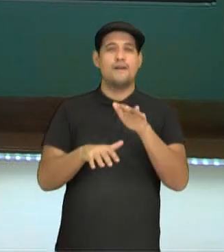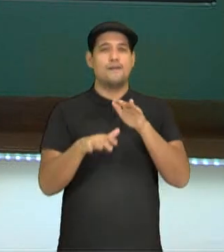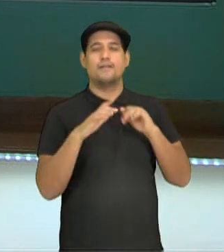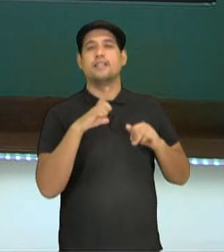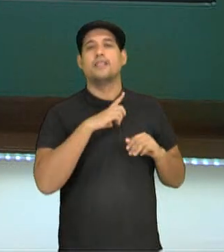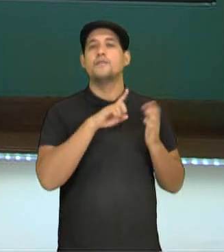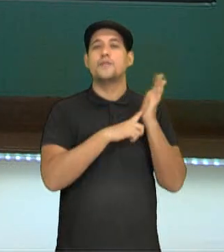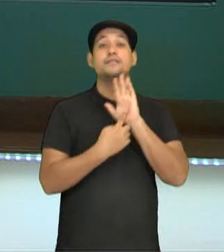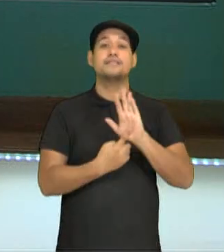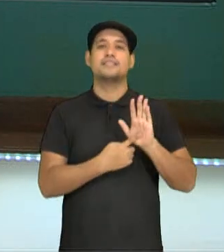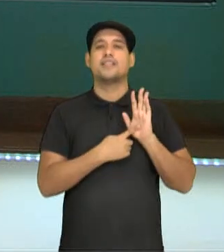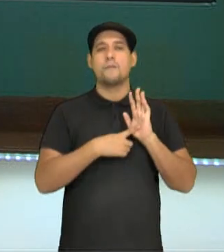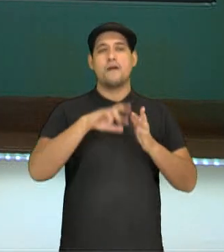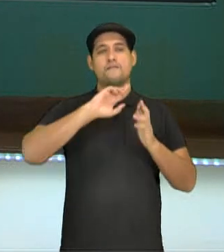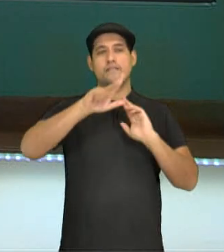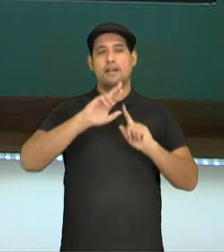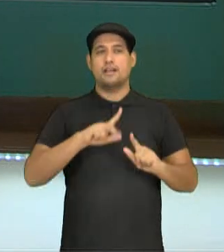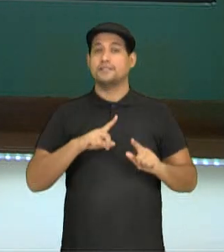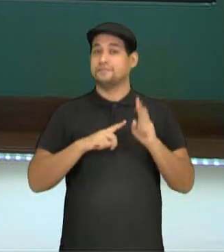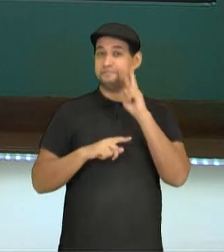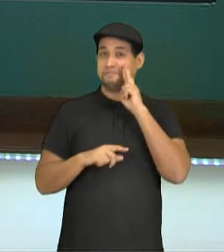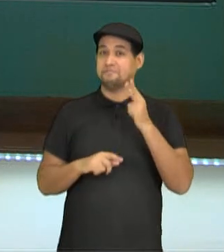Aqui eu trouxe uma variação